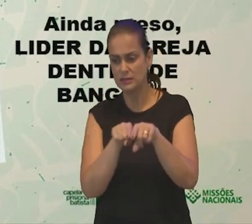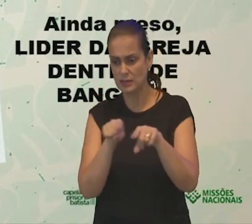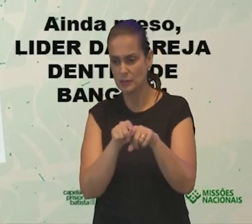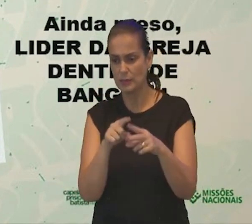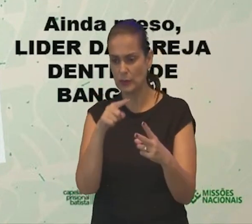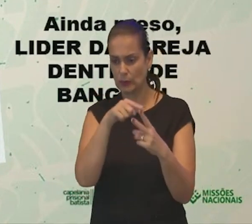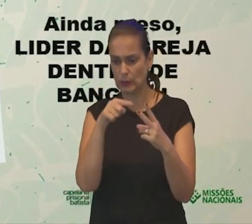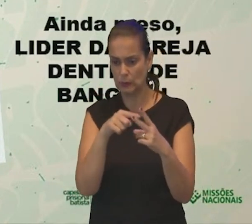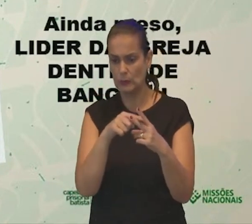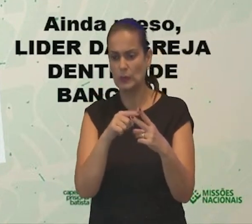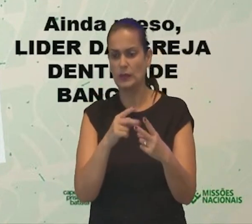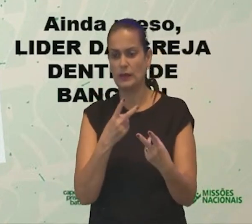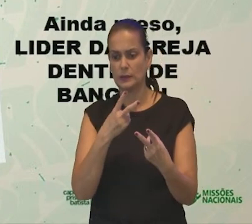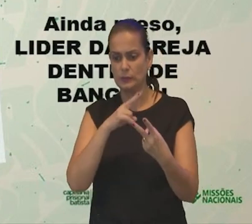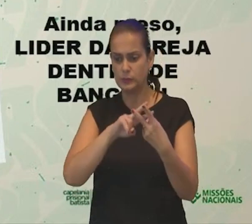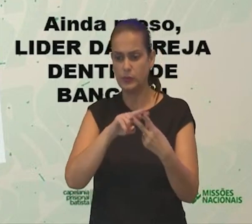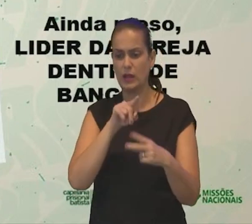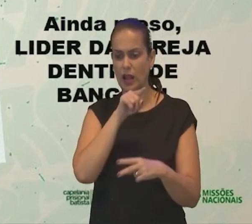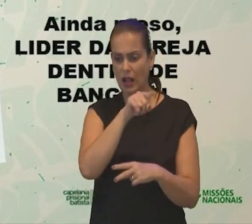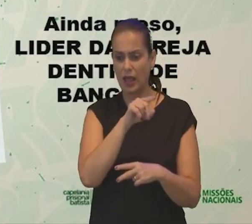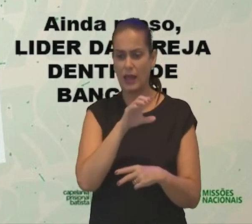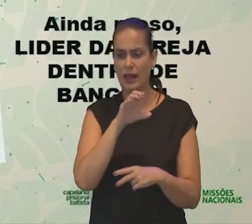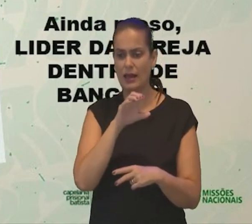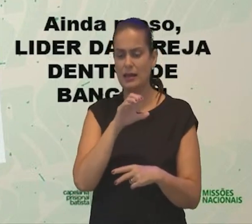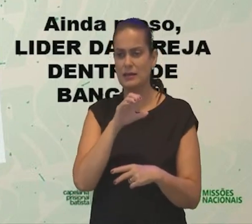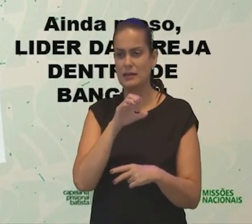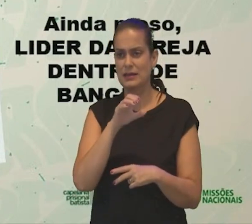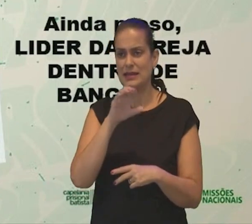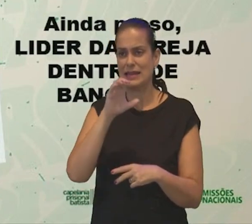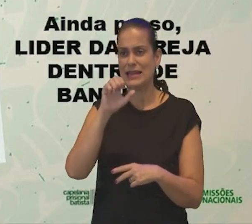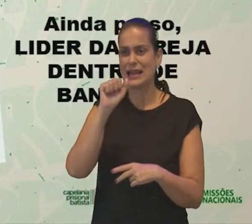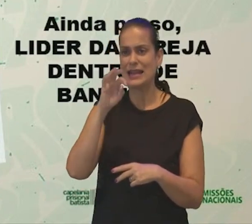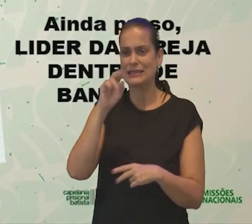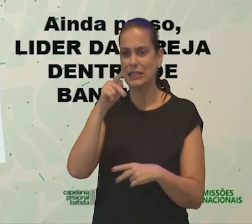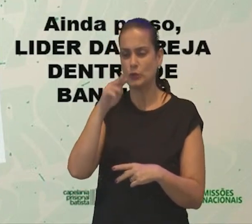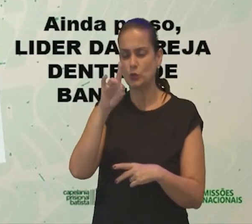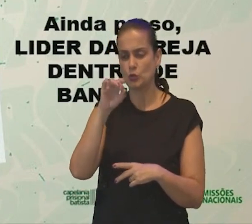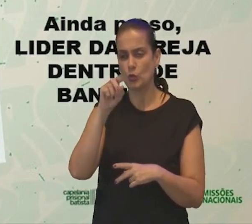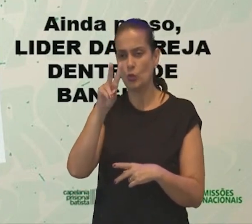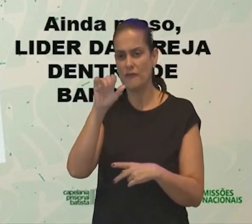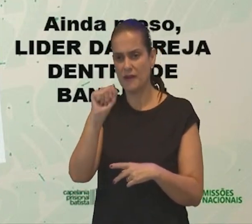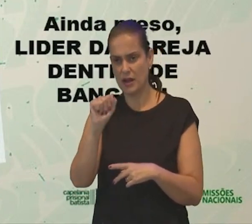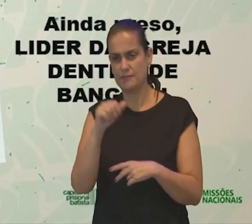do presídio federal de Catanduvas.